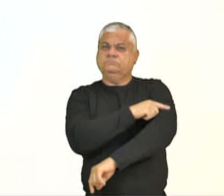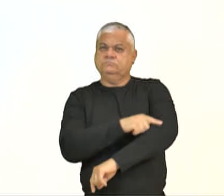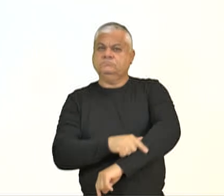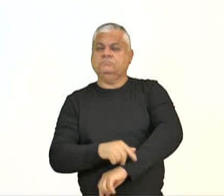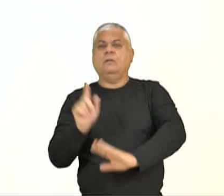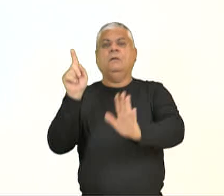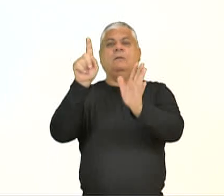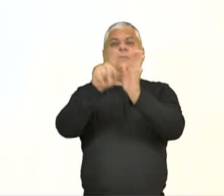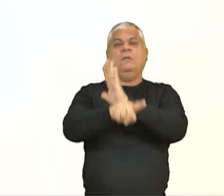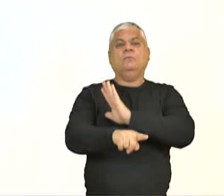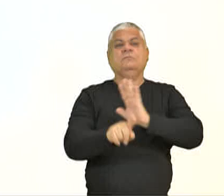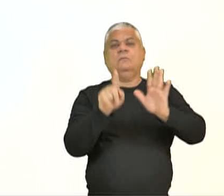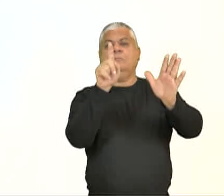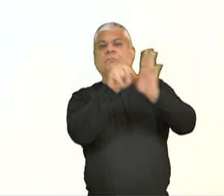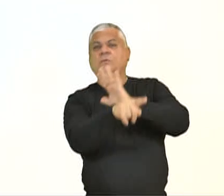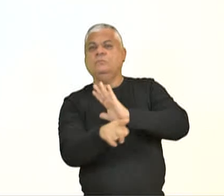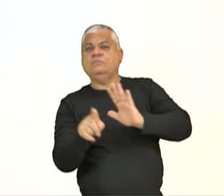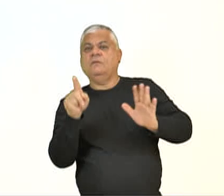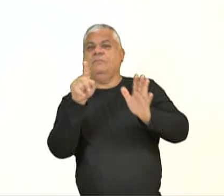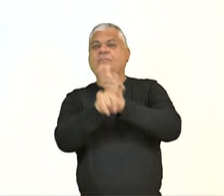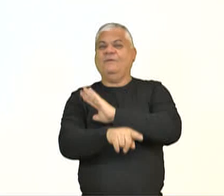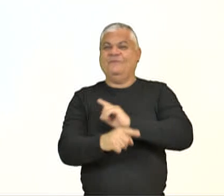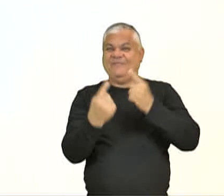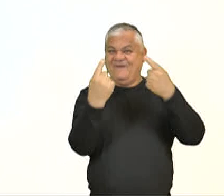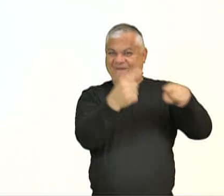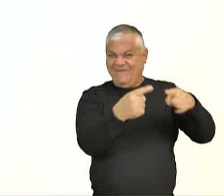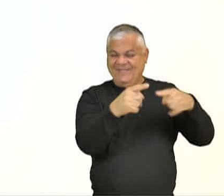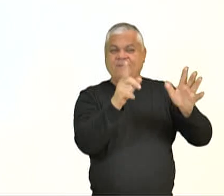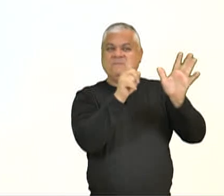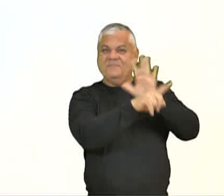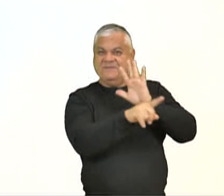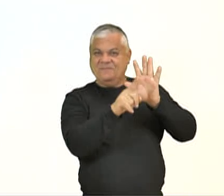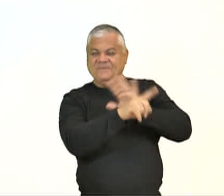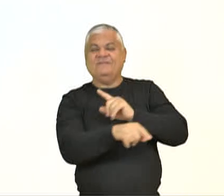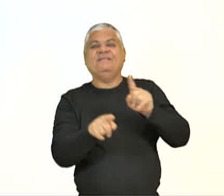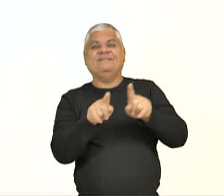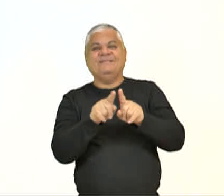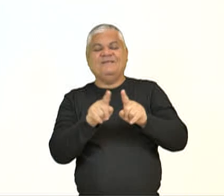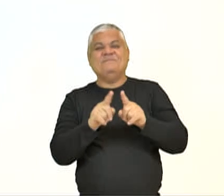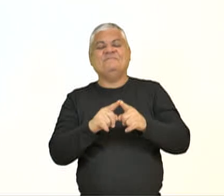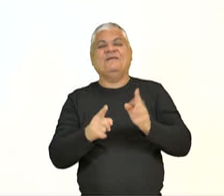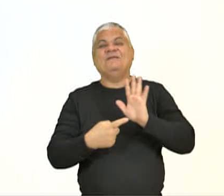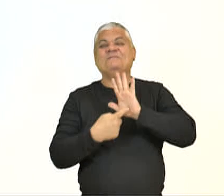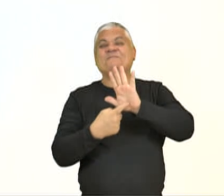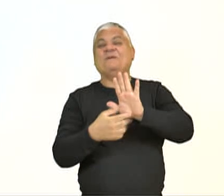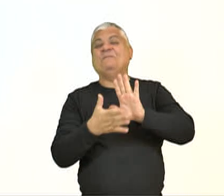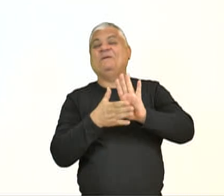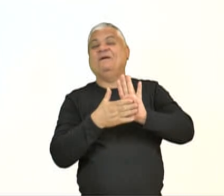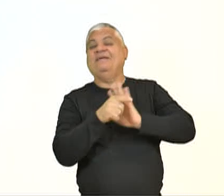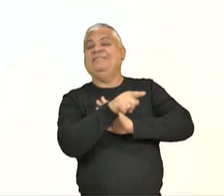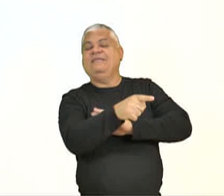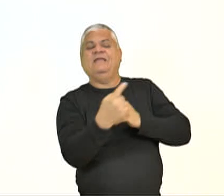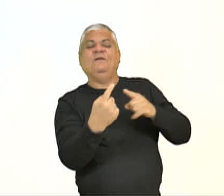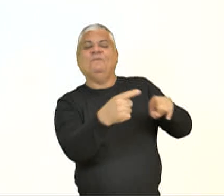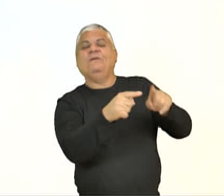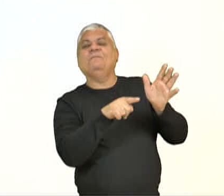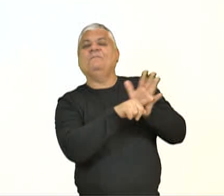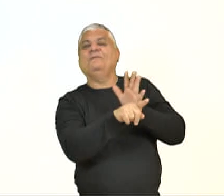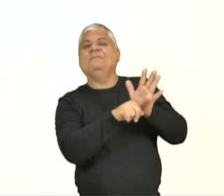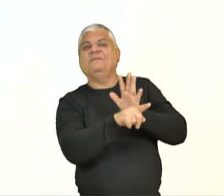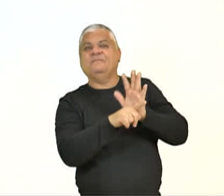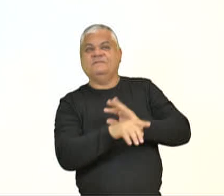perguntas e contra-argumentos ao grupo opositor a partir dos argumentos apresentados por ele, né? Então, essas são